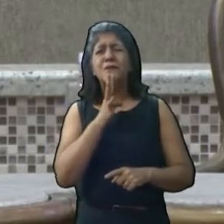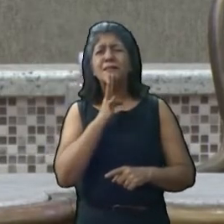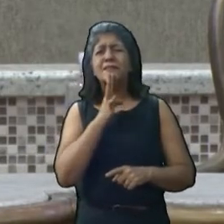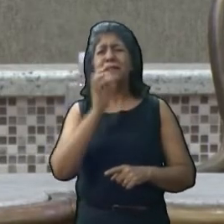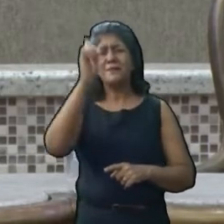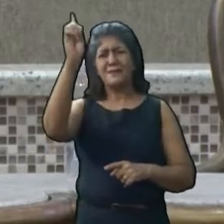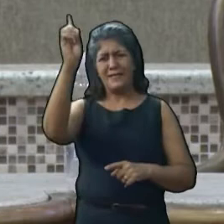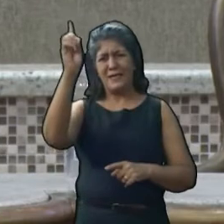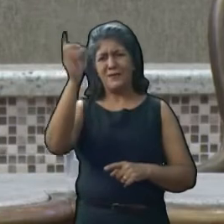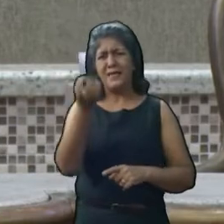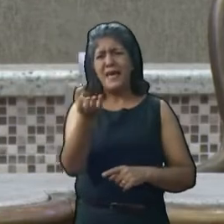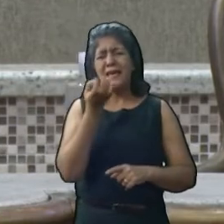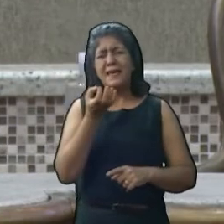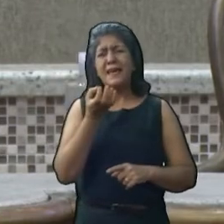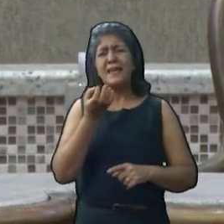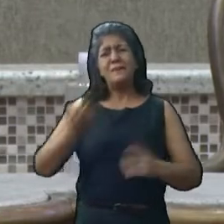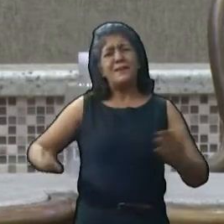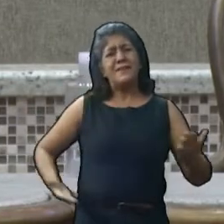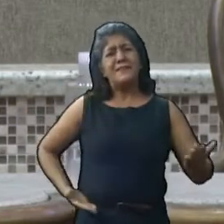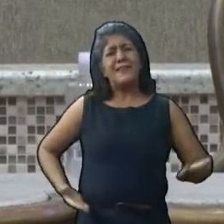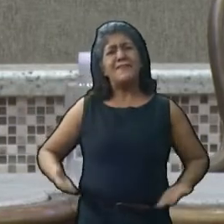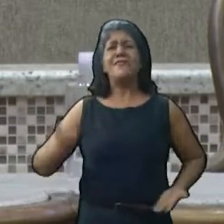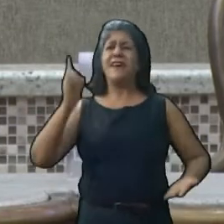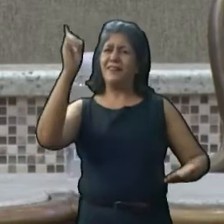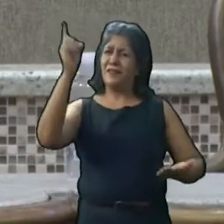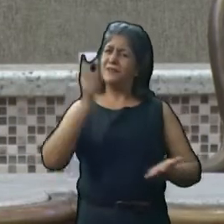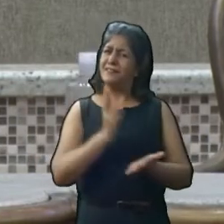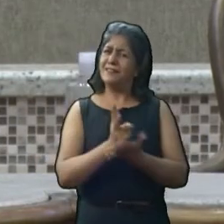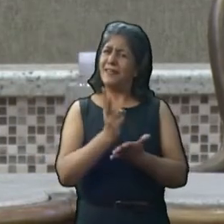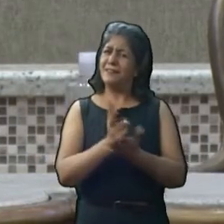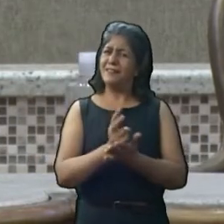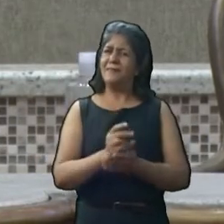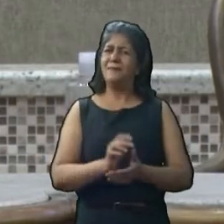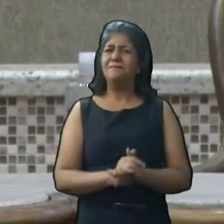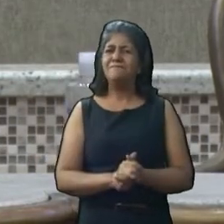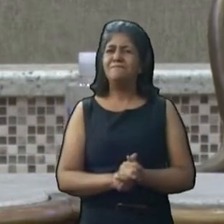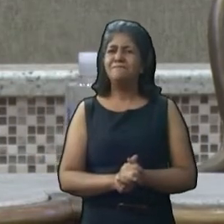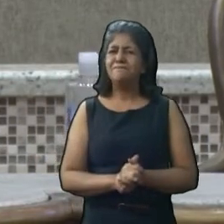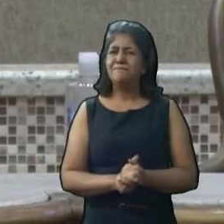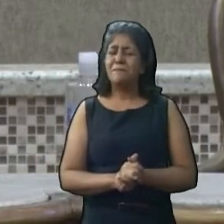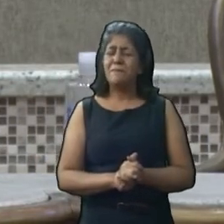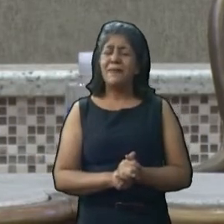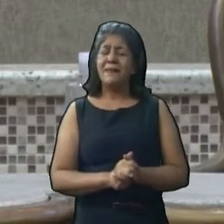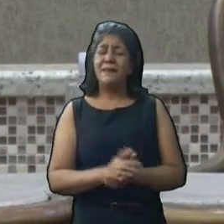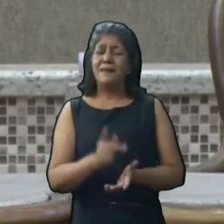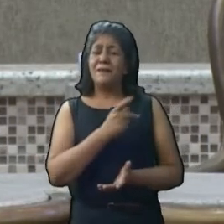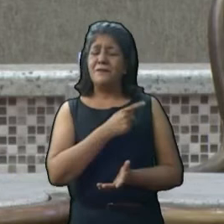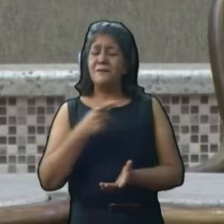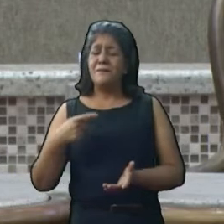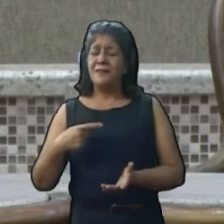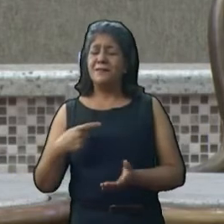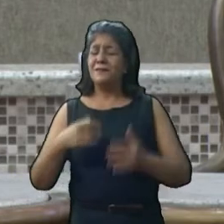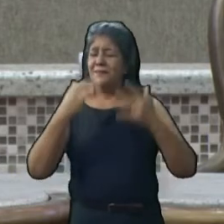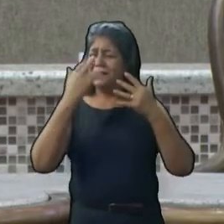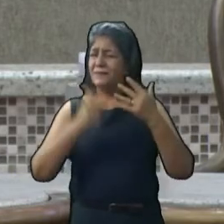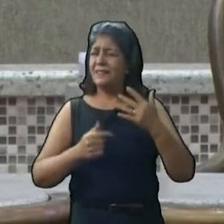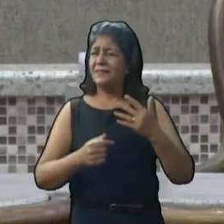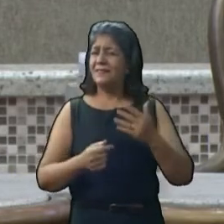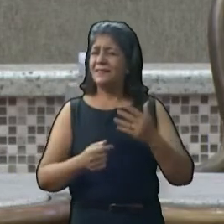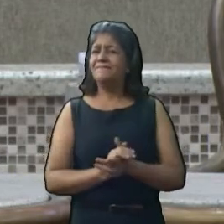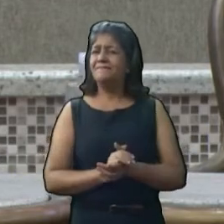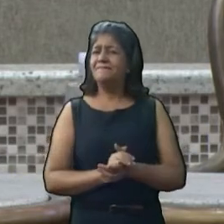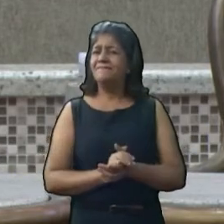bendito seja deus para sempre eu espero eu espero que você venha desfrutar dessa comunhão espiritual